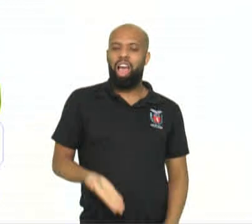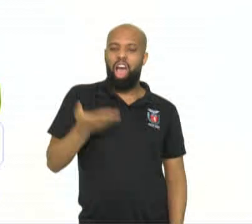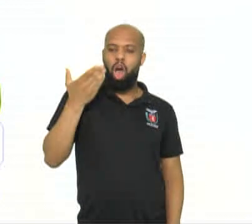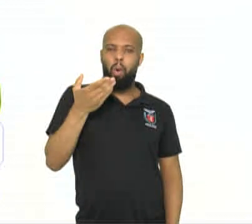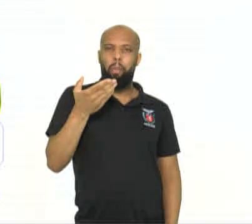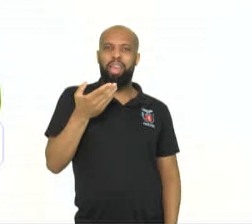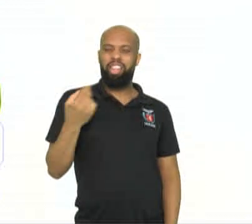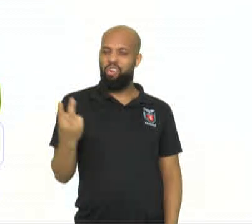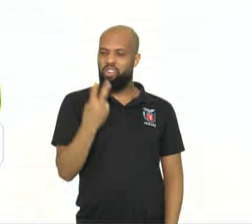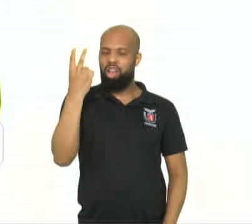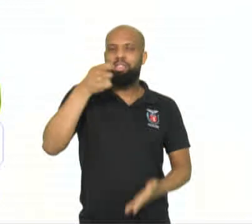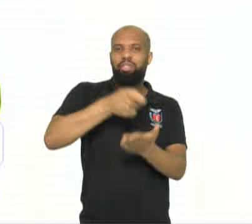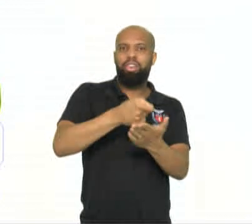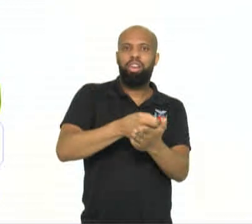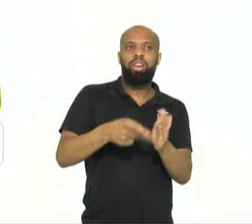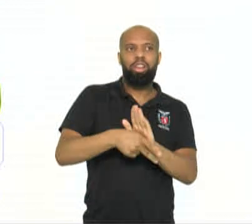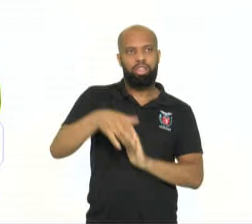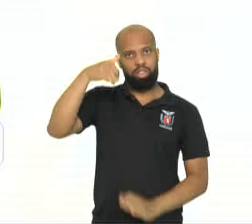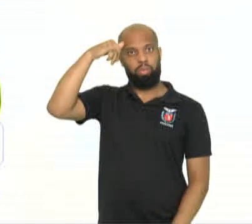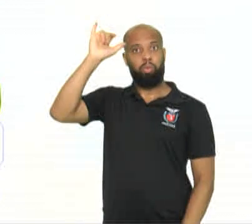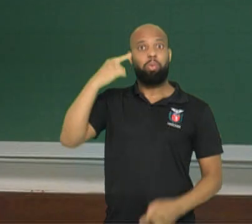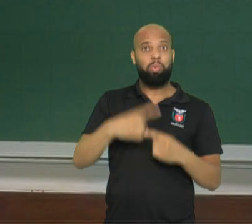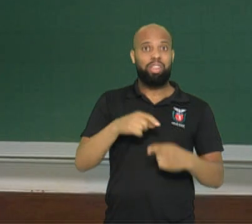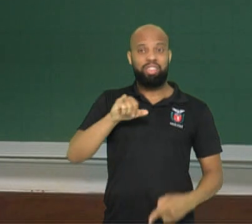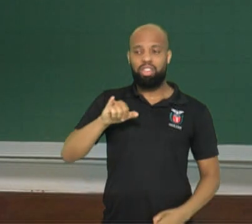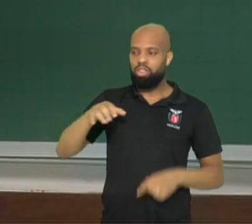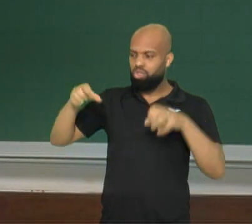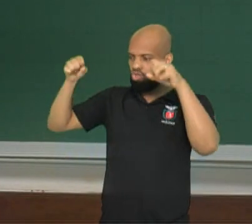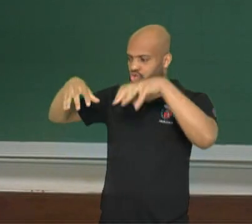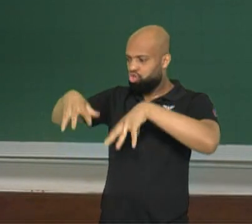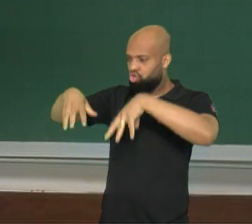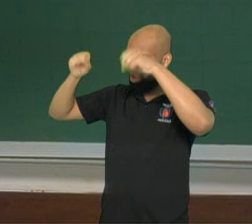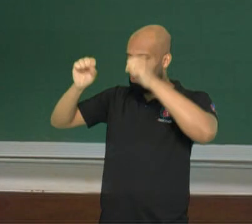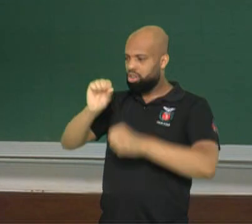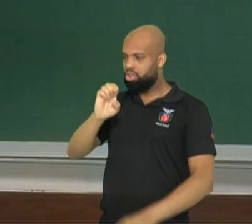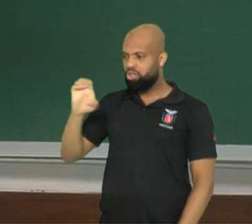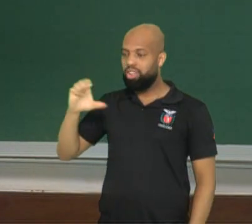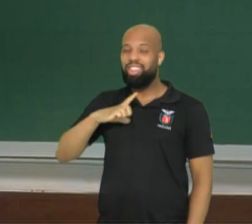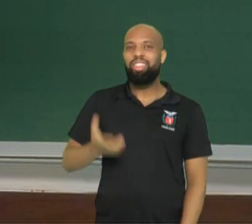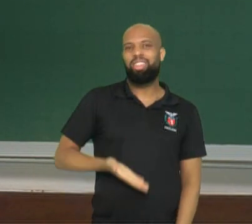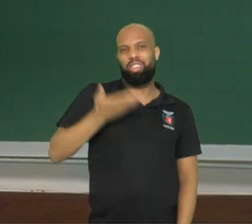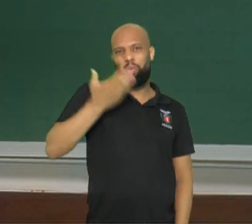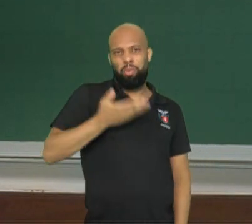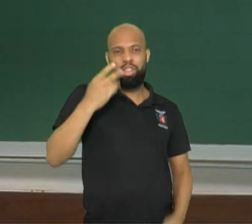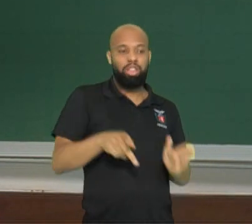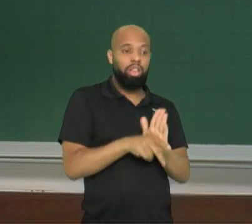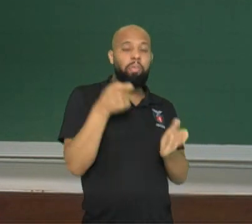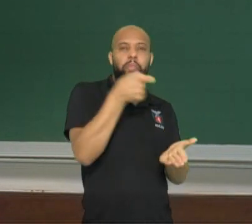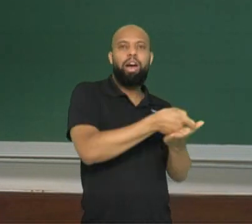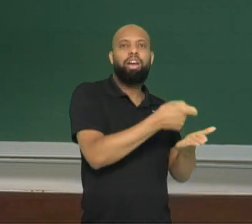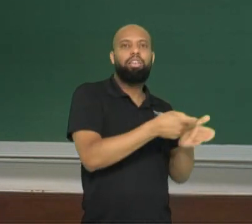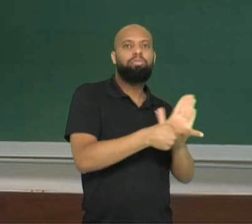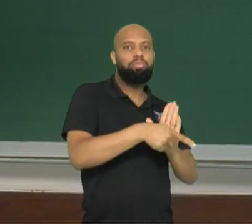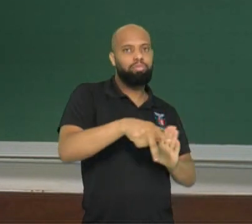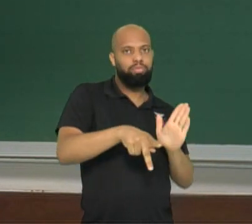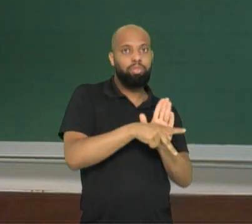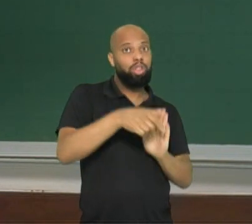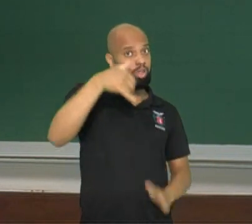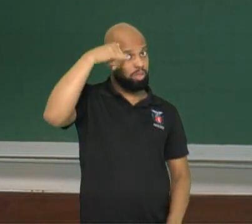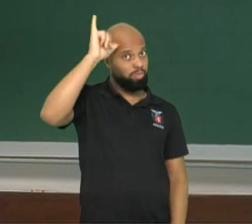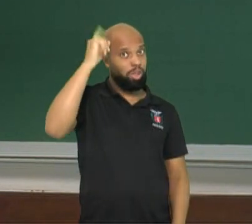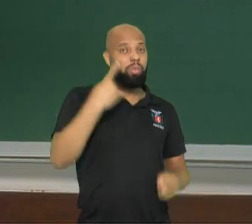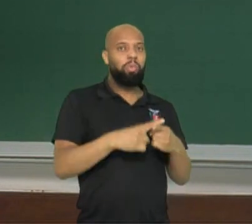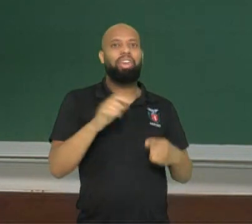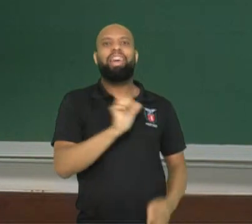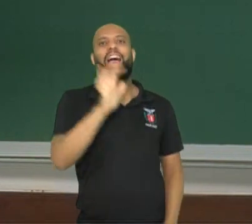tem estiagem no Sudeste, o preço da arroba do boi sobe. Por quê? Porque tem menos pasto nessa região, então fica mais caro. Se fica